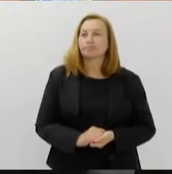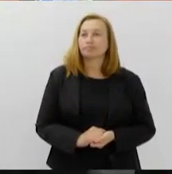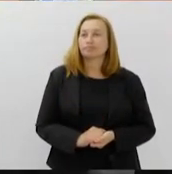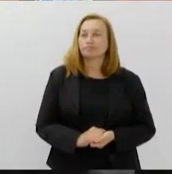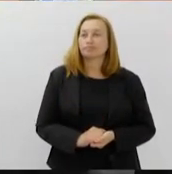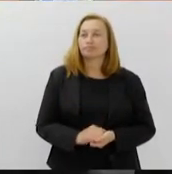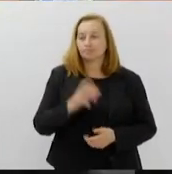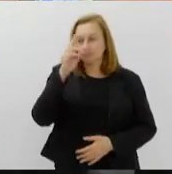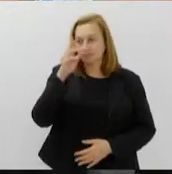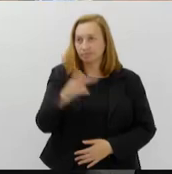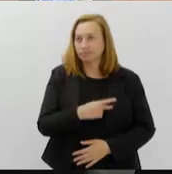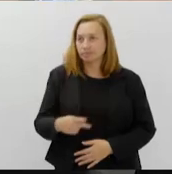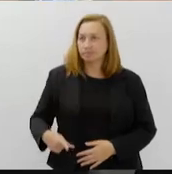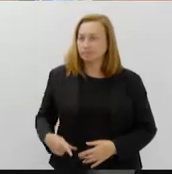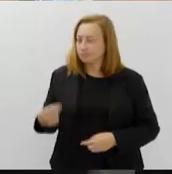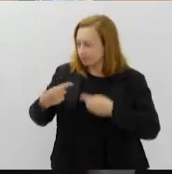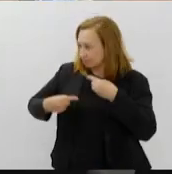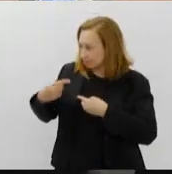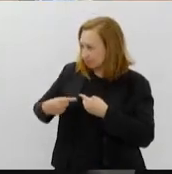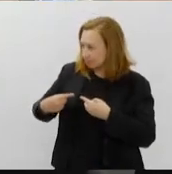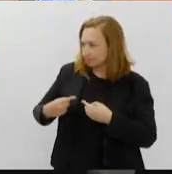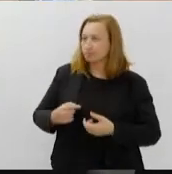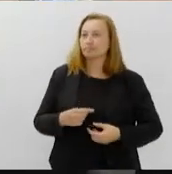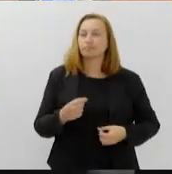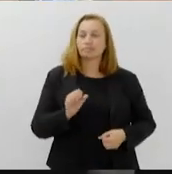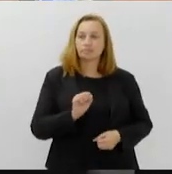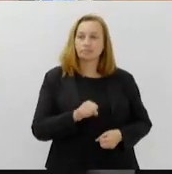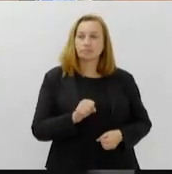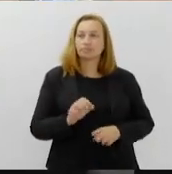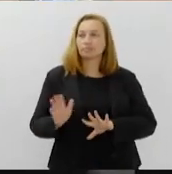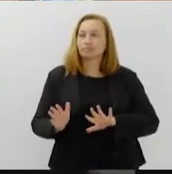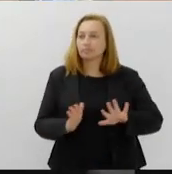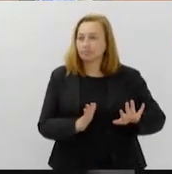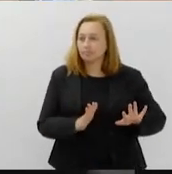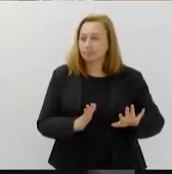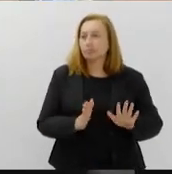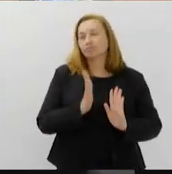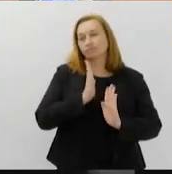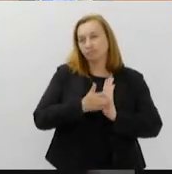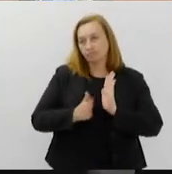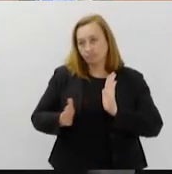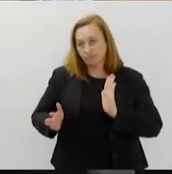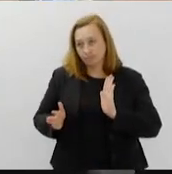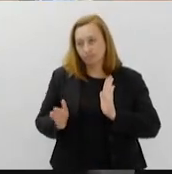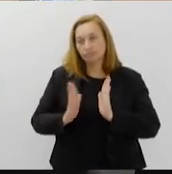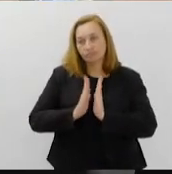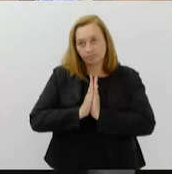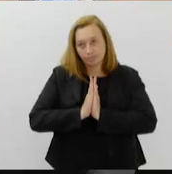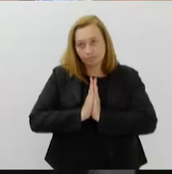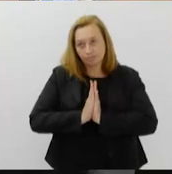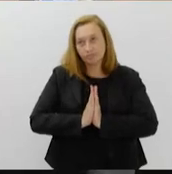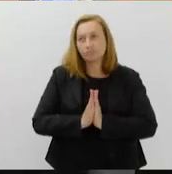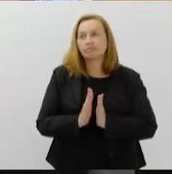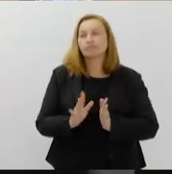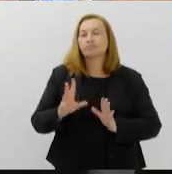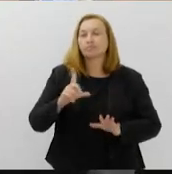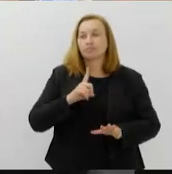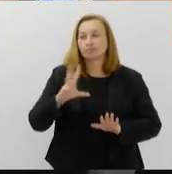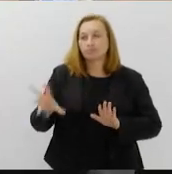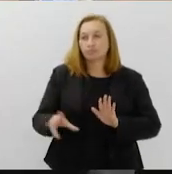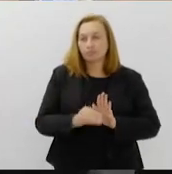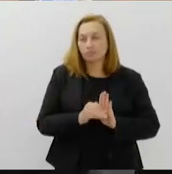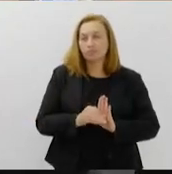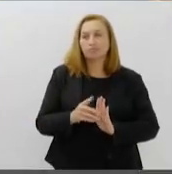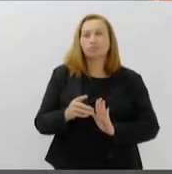Senhor presidente, vai discutir ou vai? Vou discutir, mas pela ordem, por favor. Tinha uma emenda do deputado